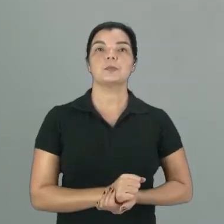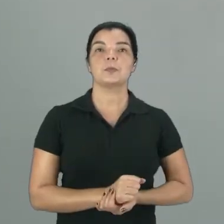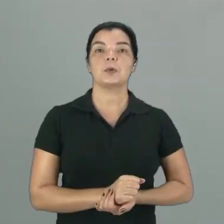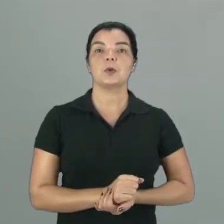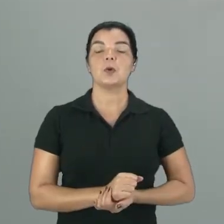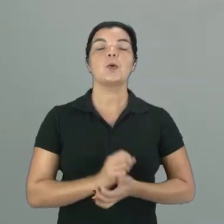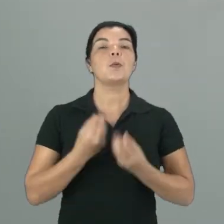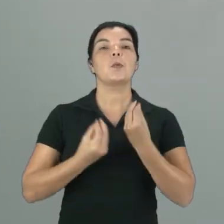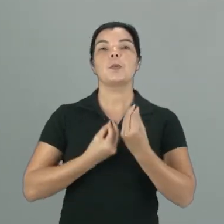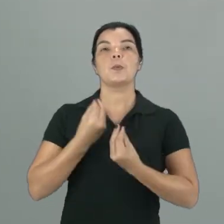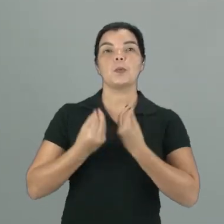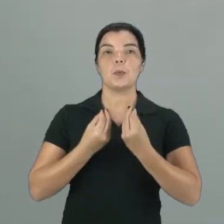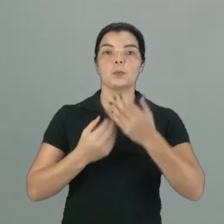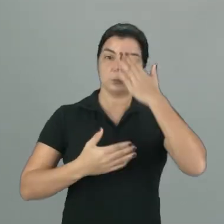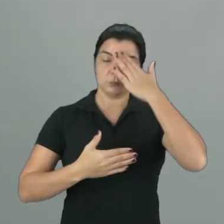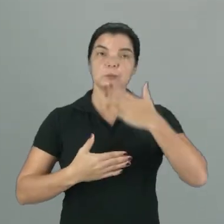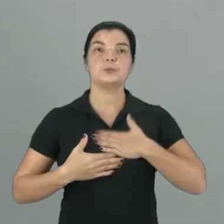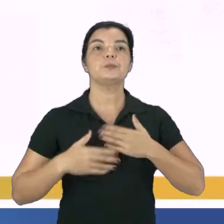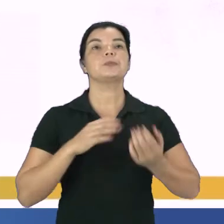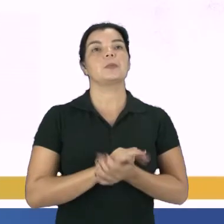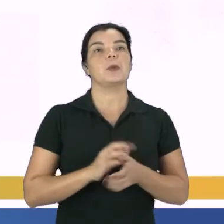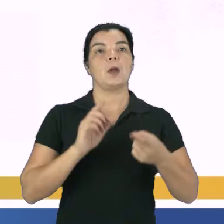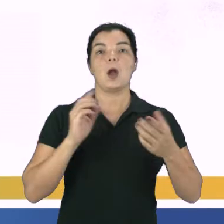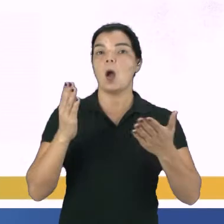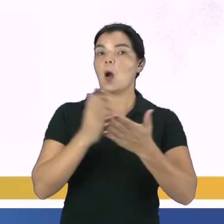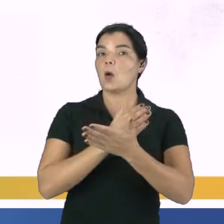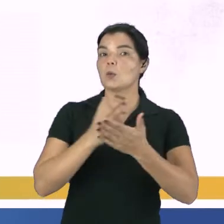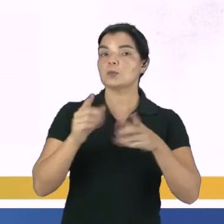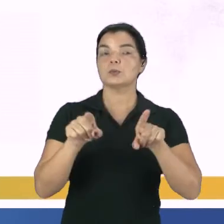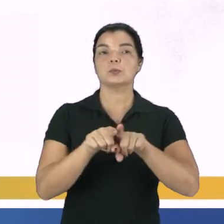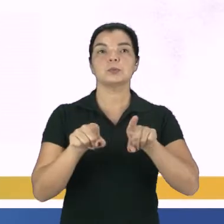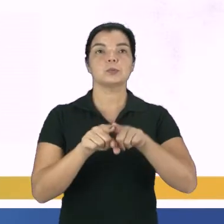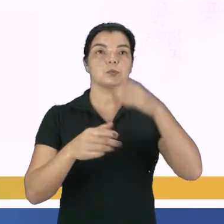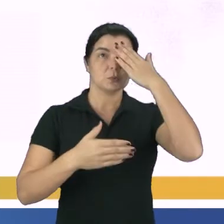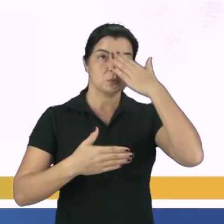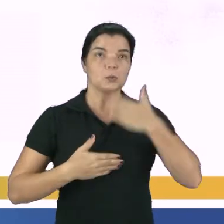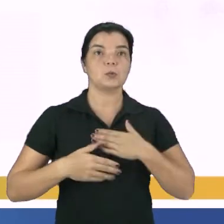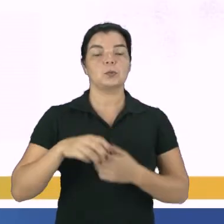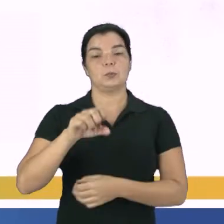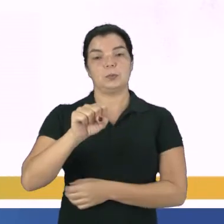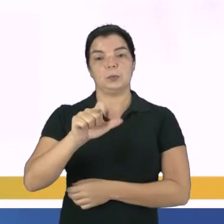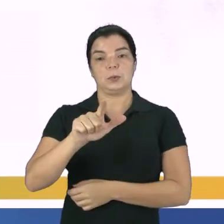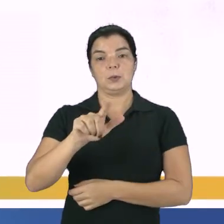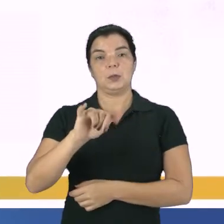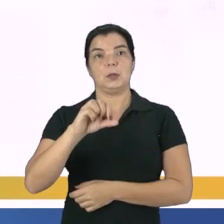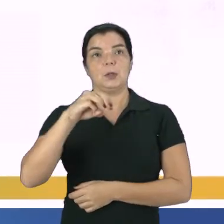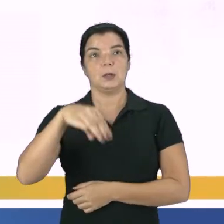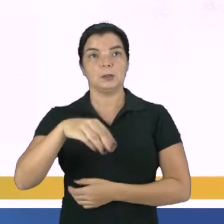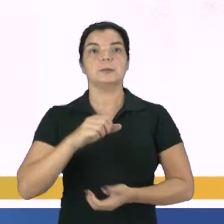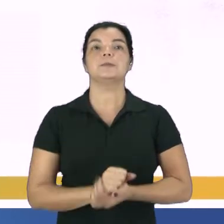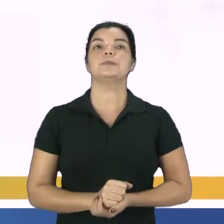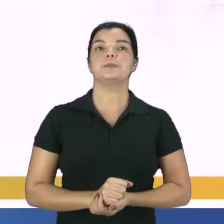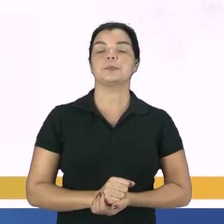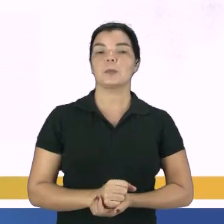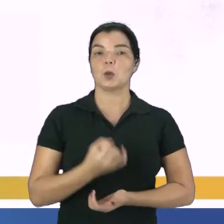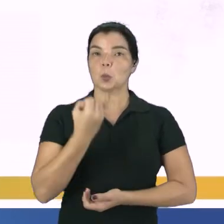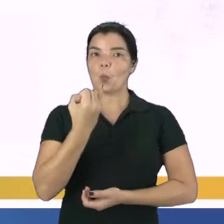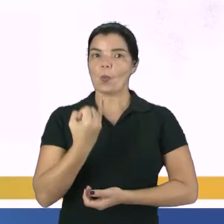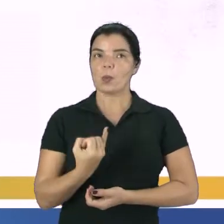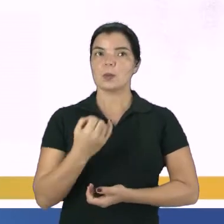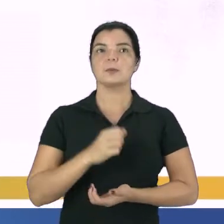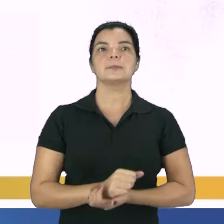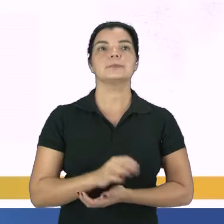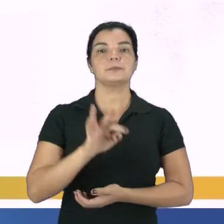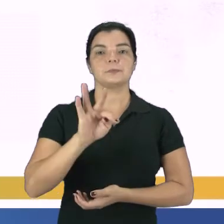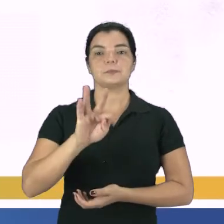sua construção corporal. Aí temos algumas dessas construções. Tem slim, que é